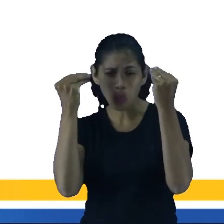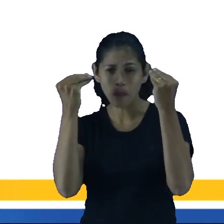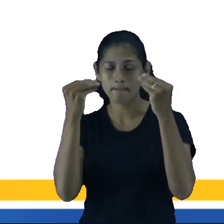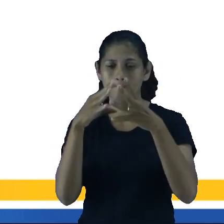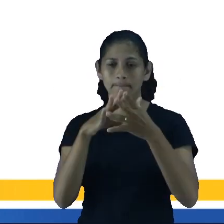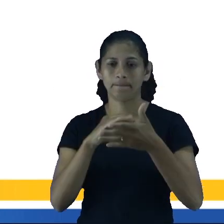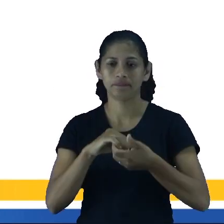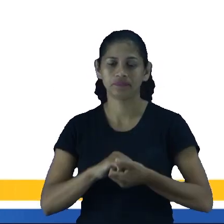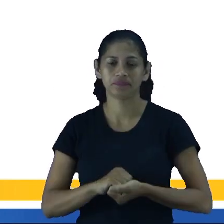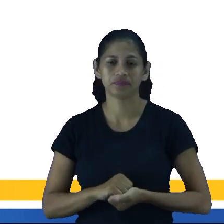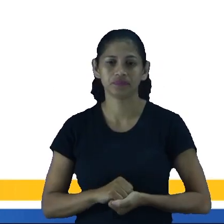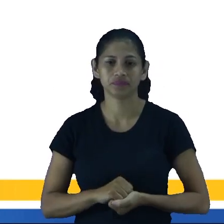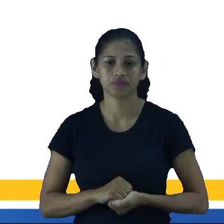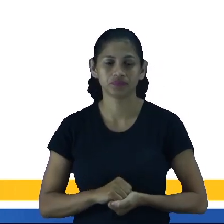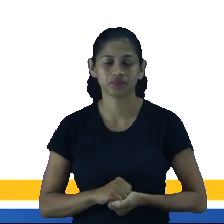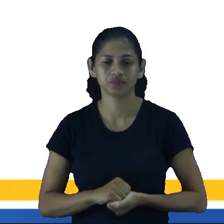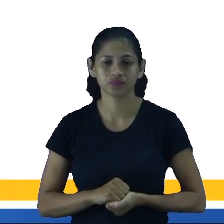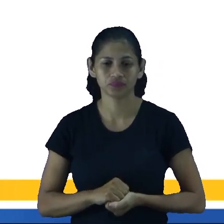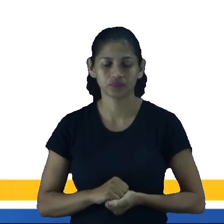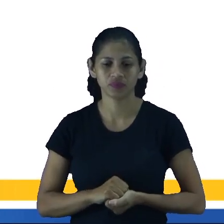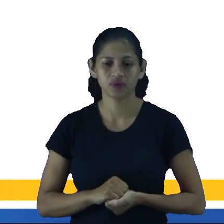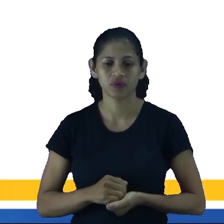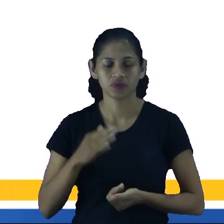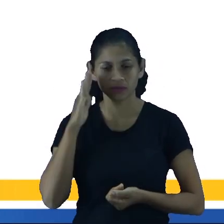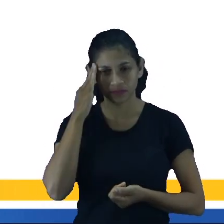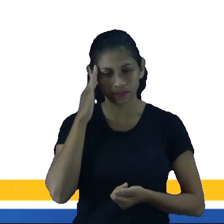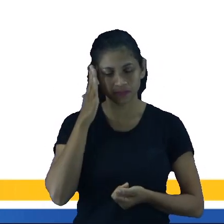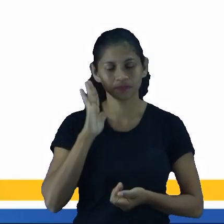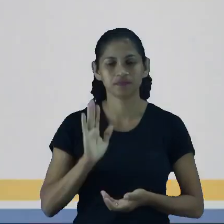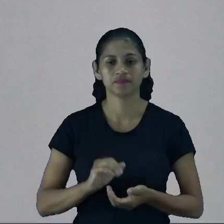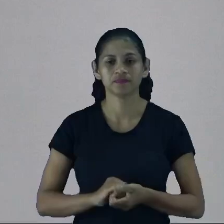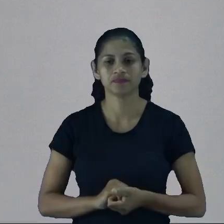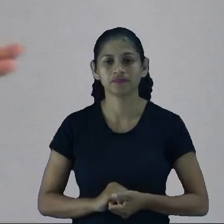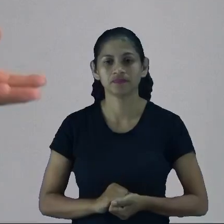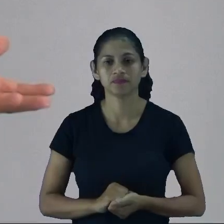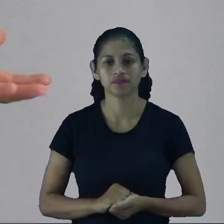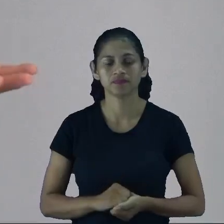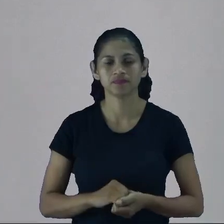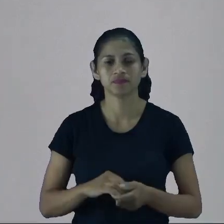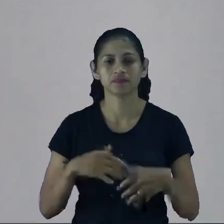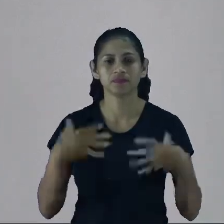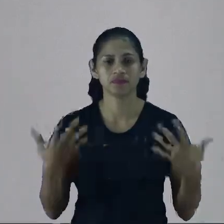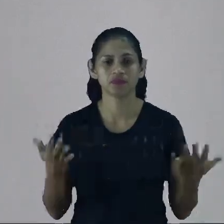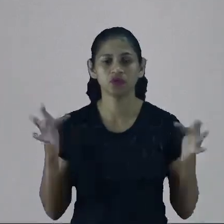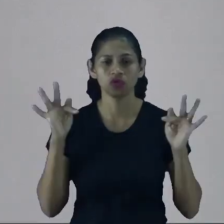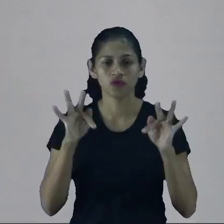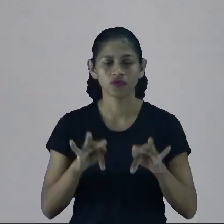colocar de tempo. Se é lapso, já dá a entender isso, tá, galerinha? Então, aqui